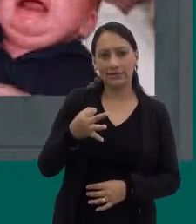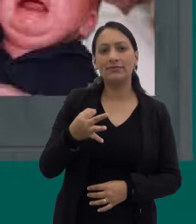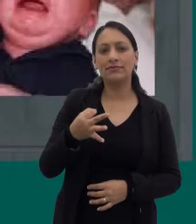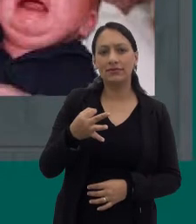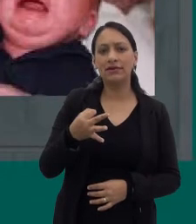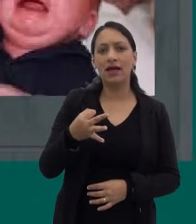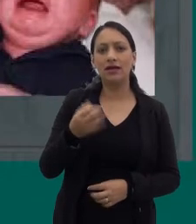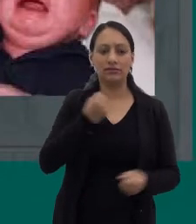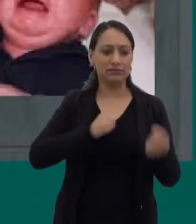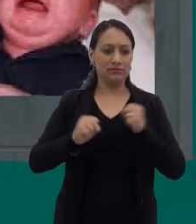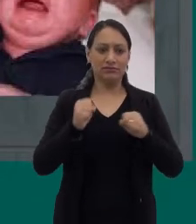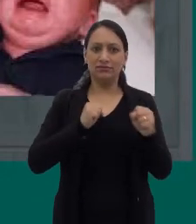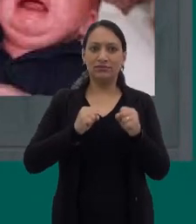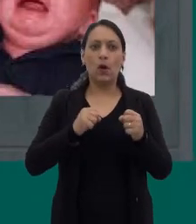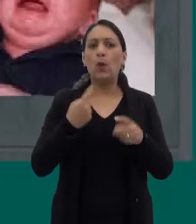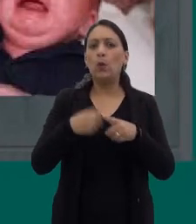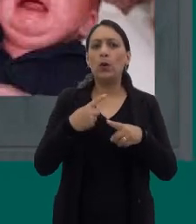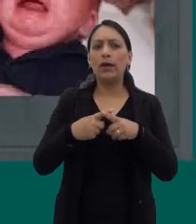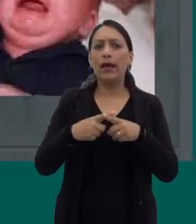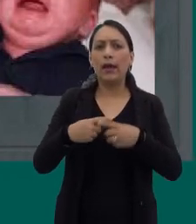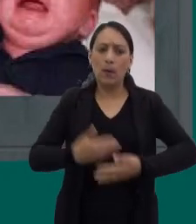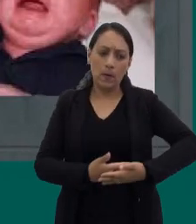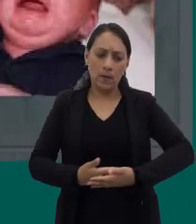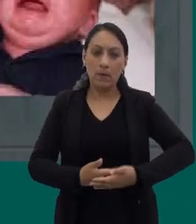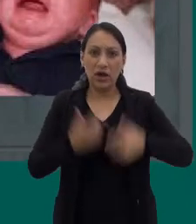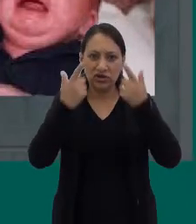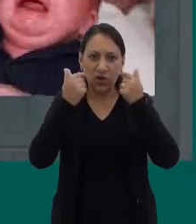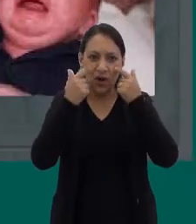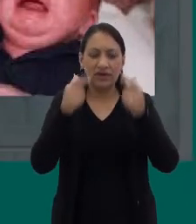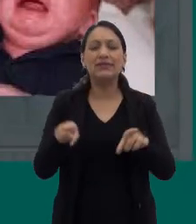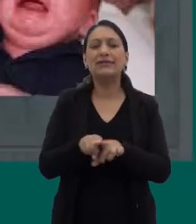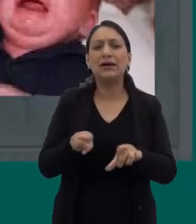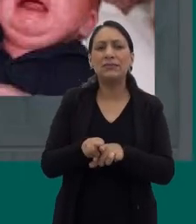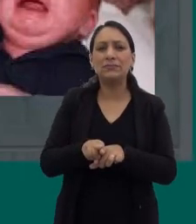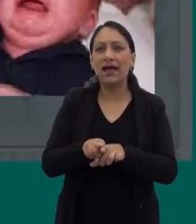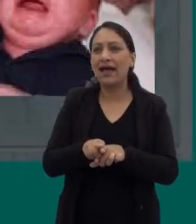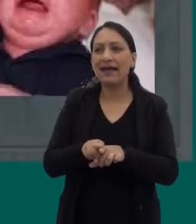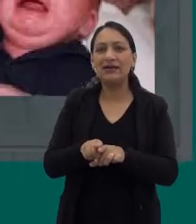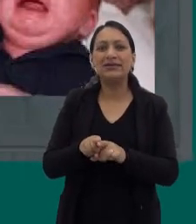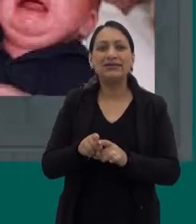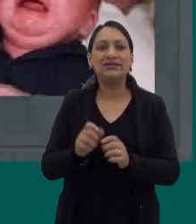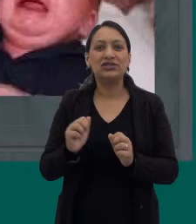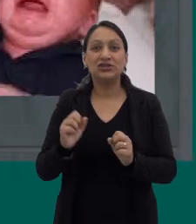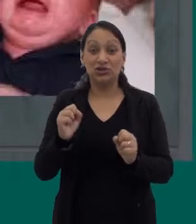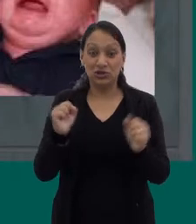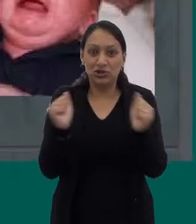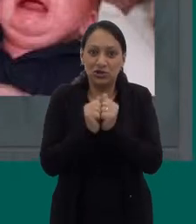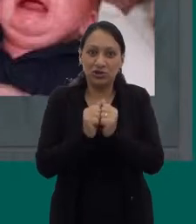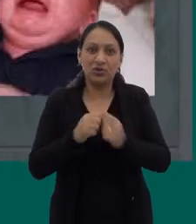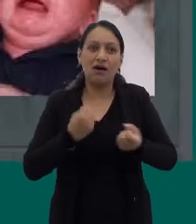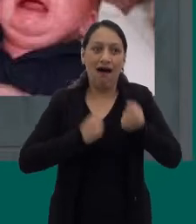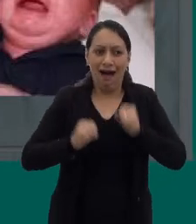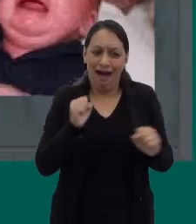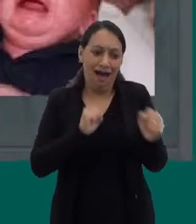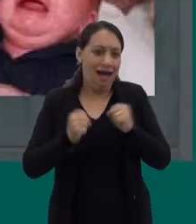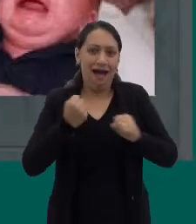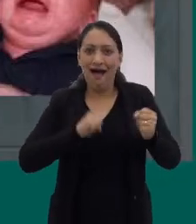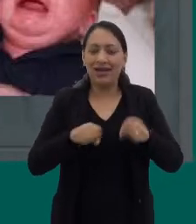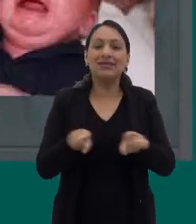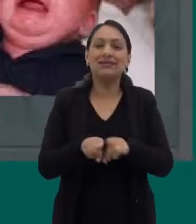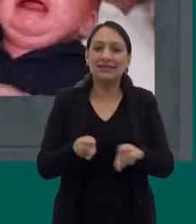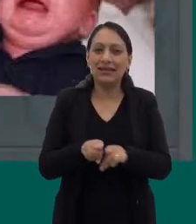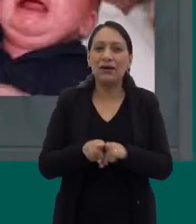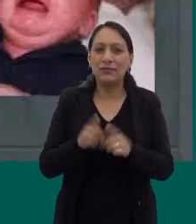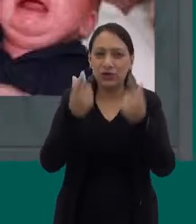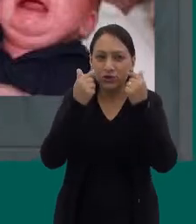esse desespero do bebê e se desespera junto com ele, de tal maneira que a gente, em vez de ter um